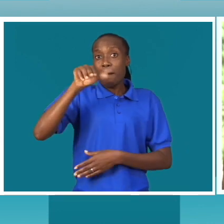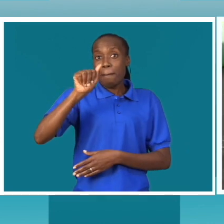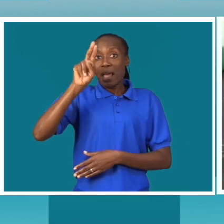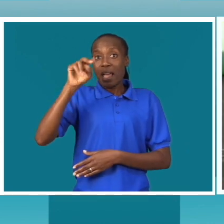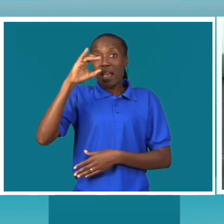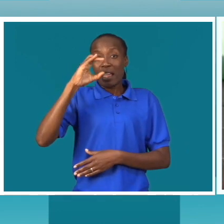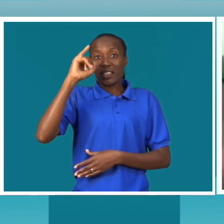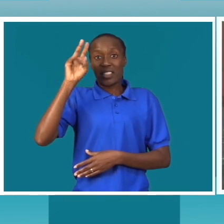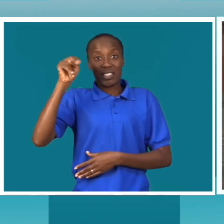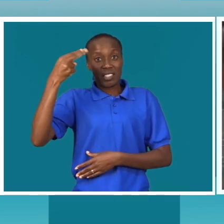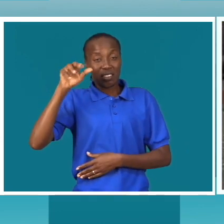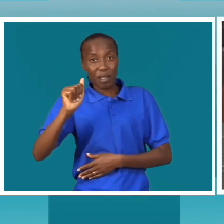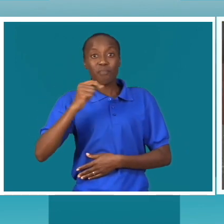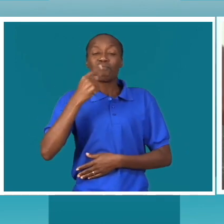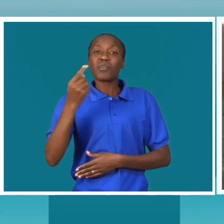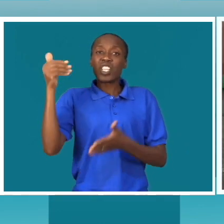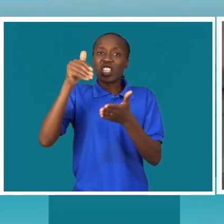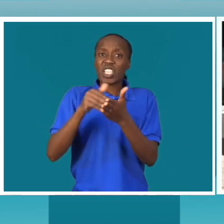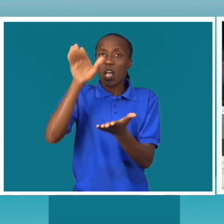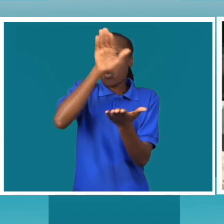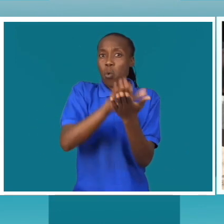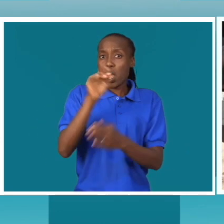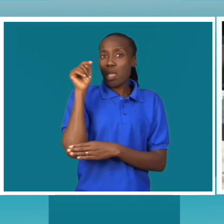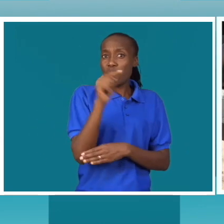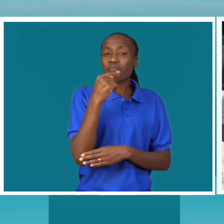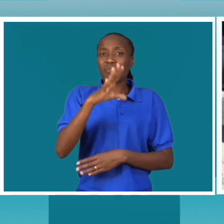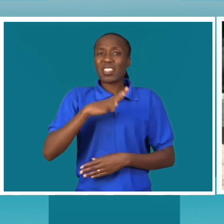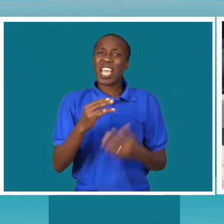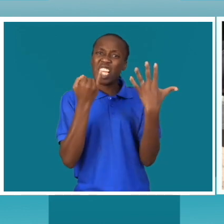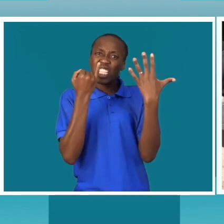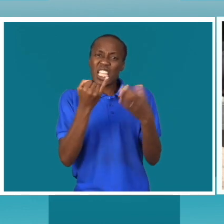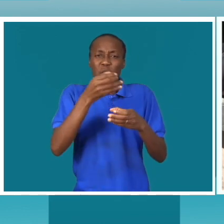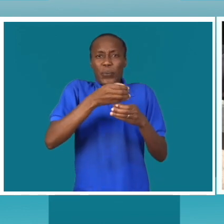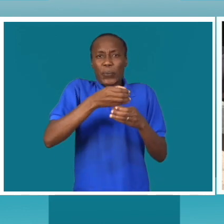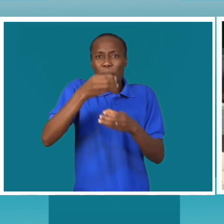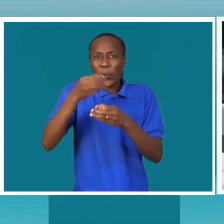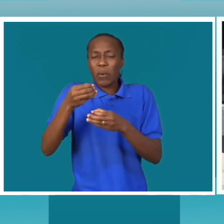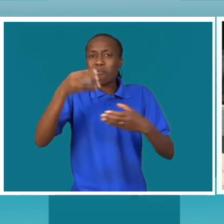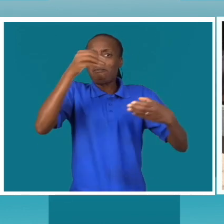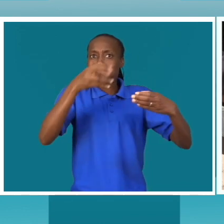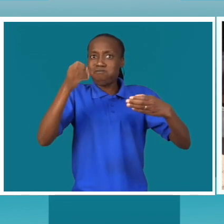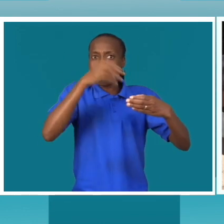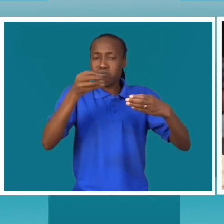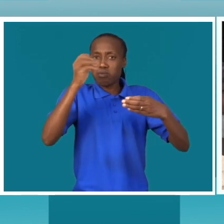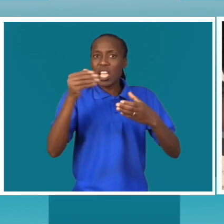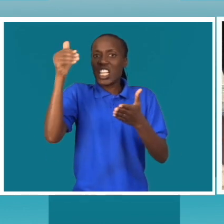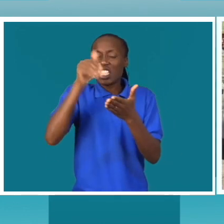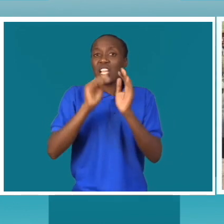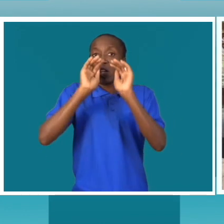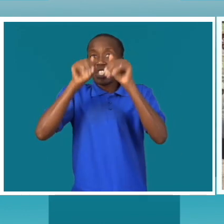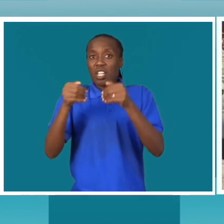vila, com os 6 copos. Chegados à vila, as pessoas que nos viram descer com